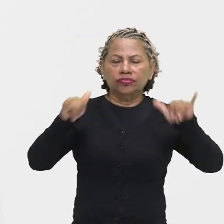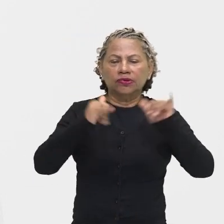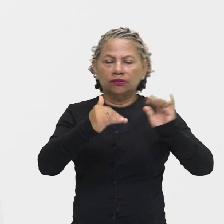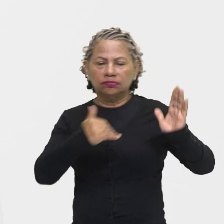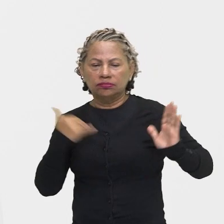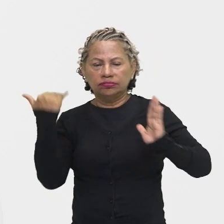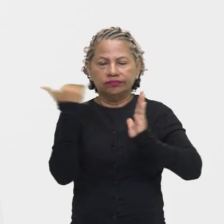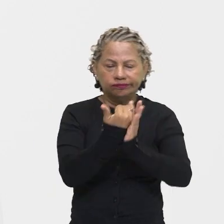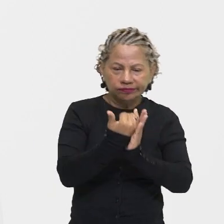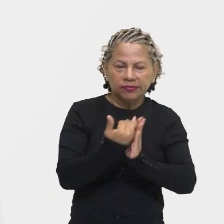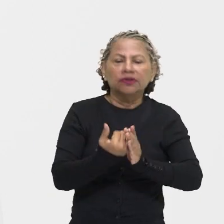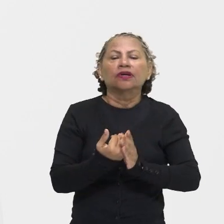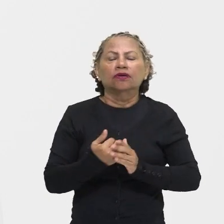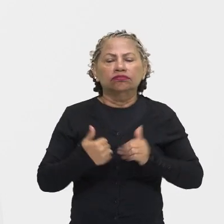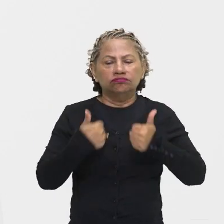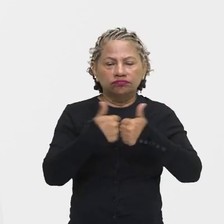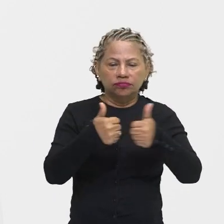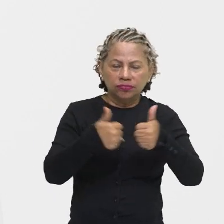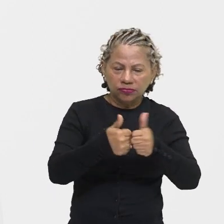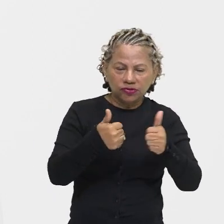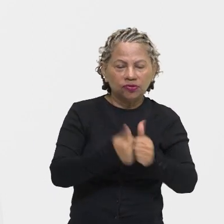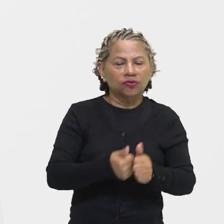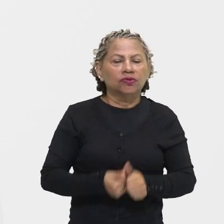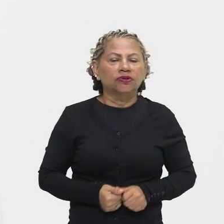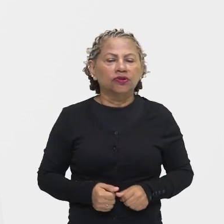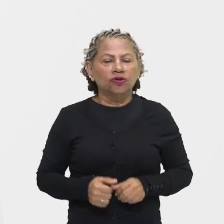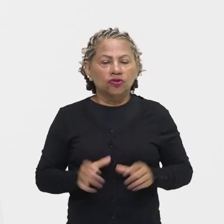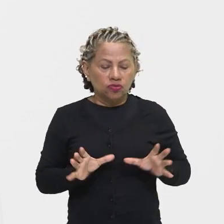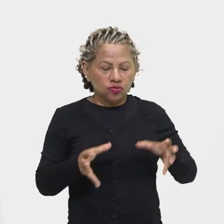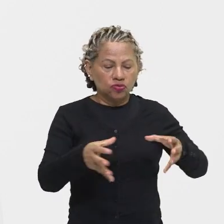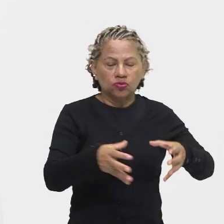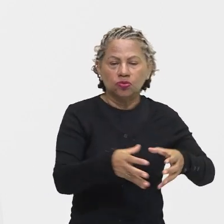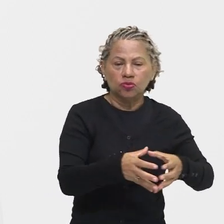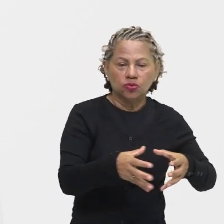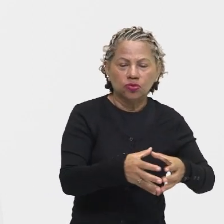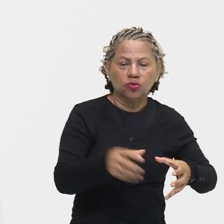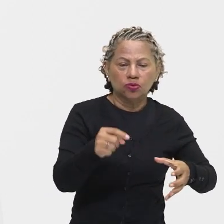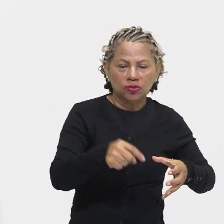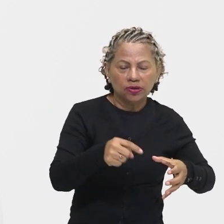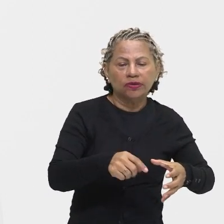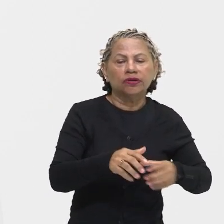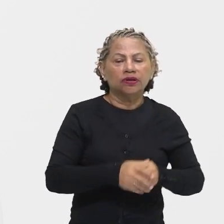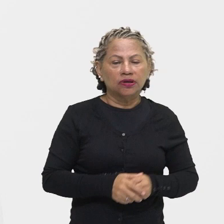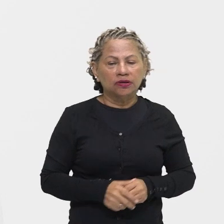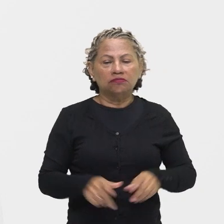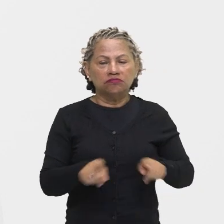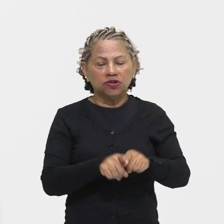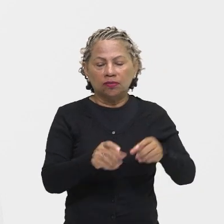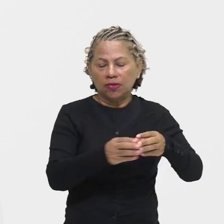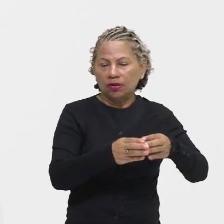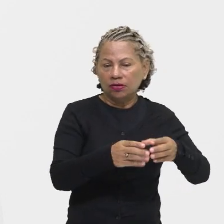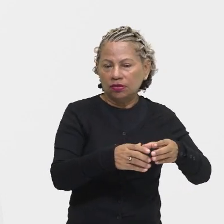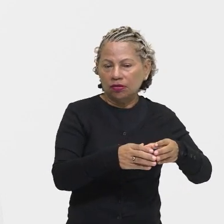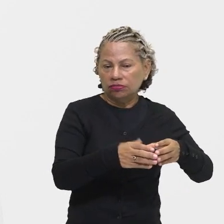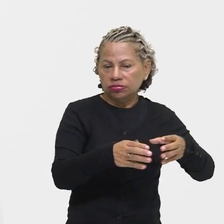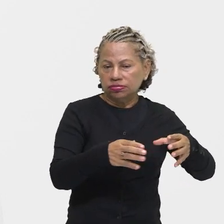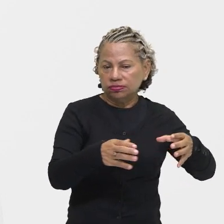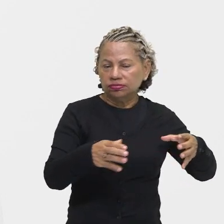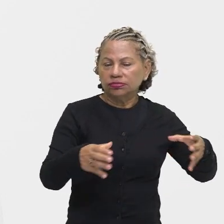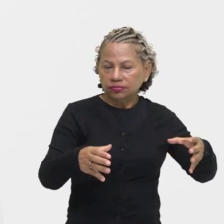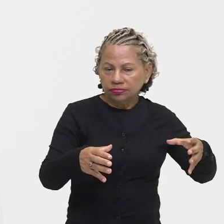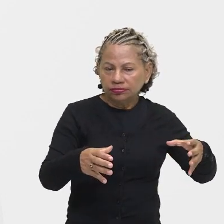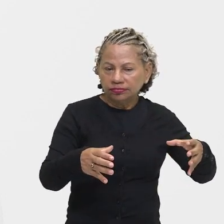passagem de ônibus. Os grupos de manifestantes ganharam um volume muito maior, com cada